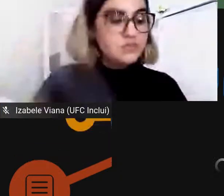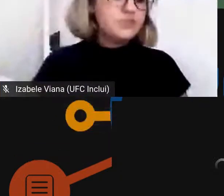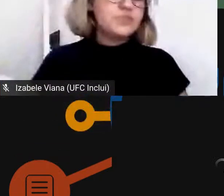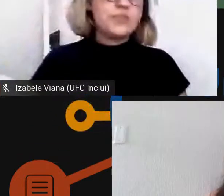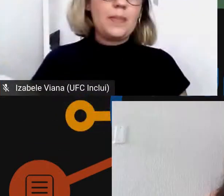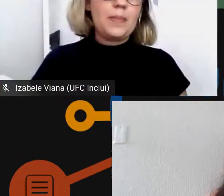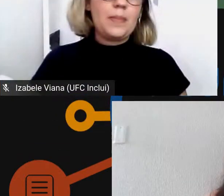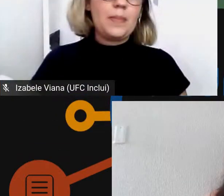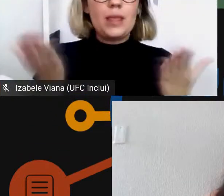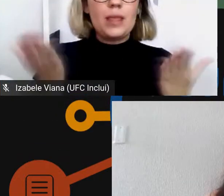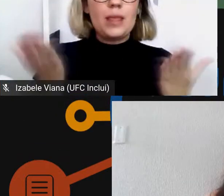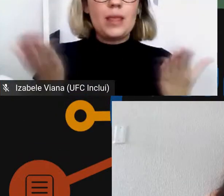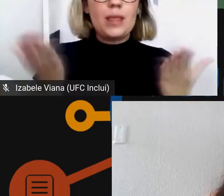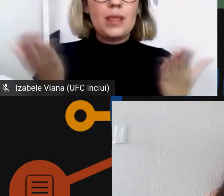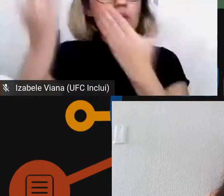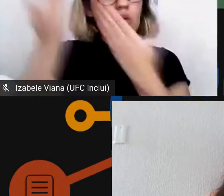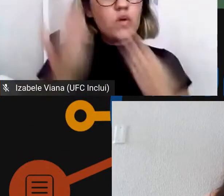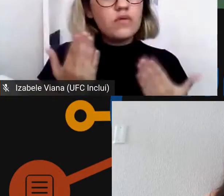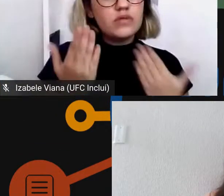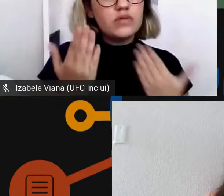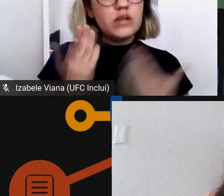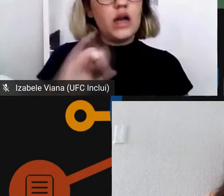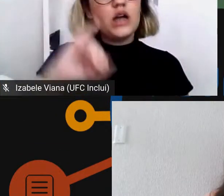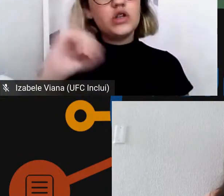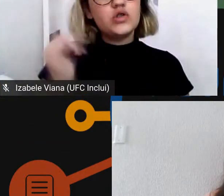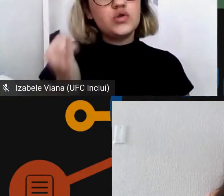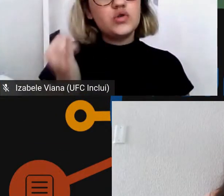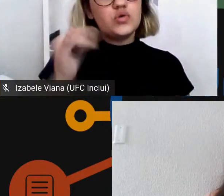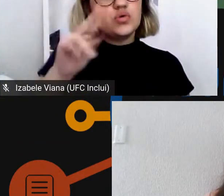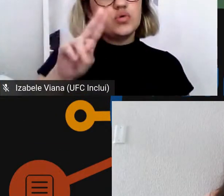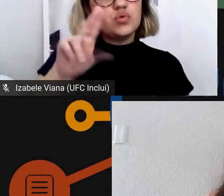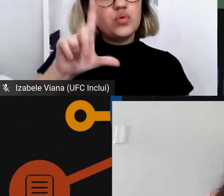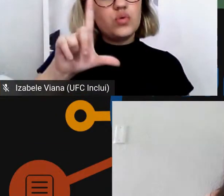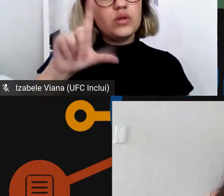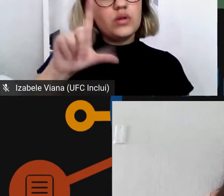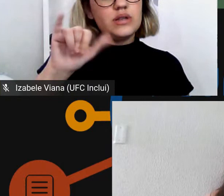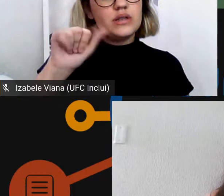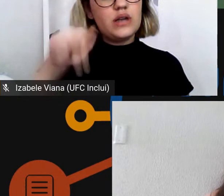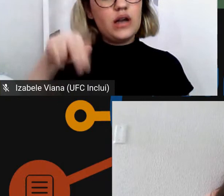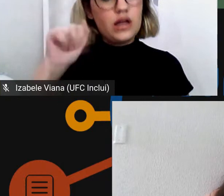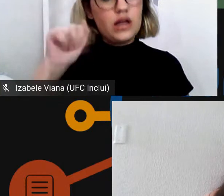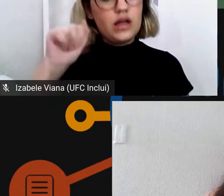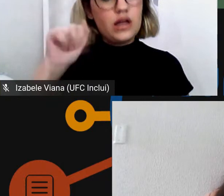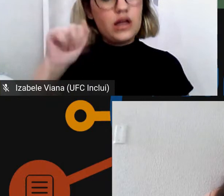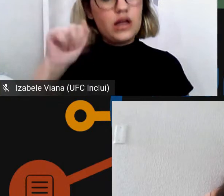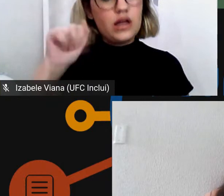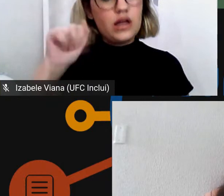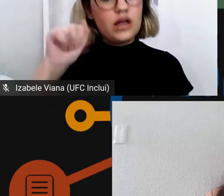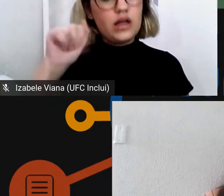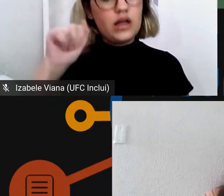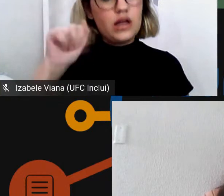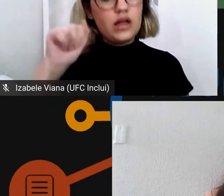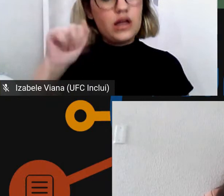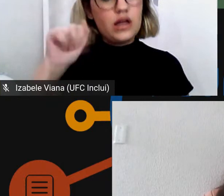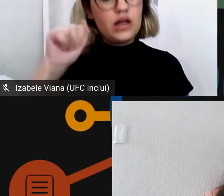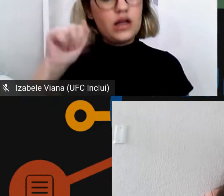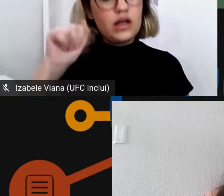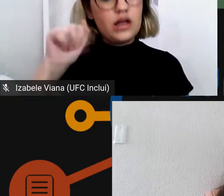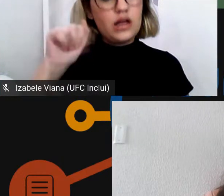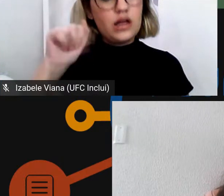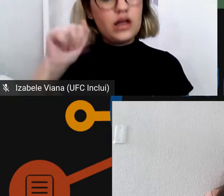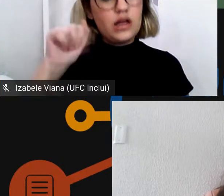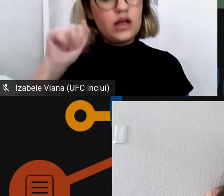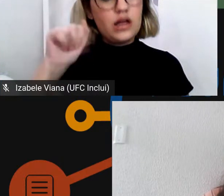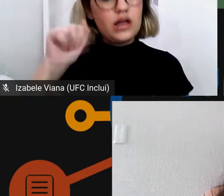que vai ser a mediadora hoje da Juliana Lima, da BCH, que vai ser nossa mediadora nas palestras. Boa tarde,